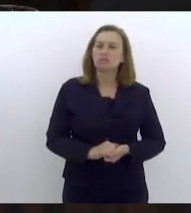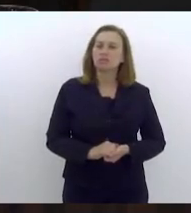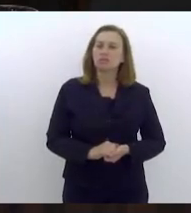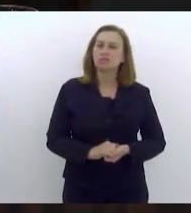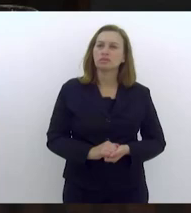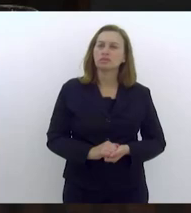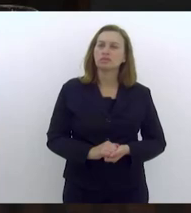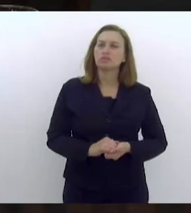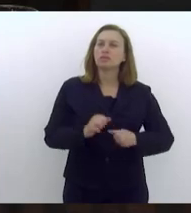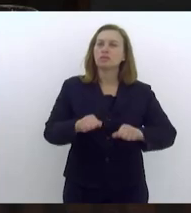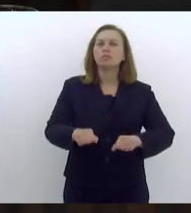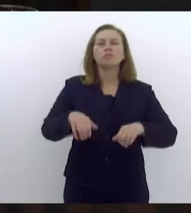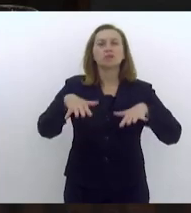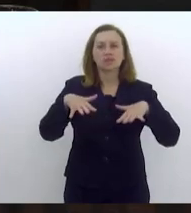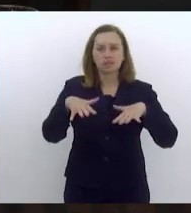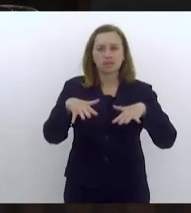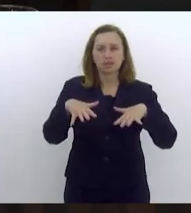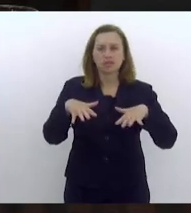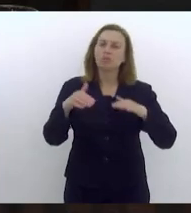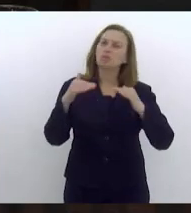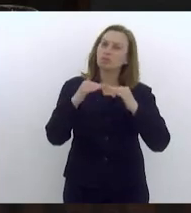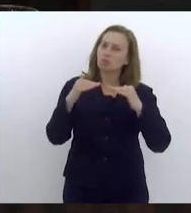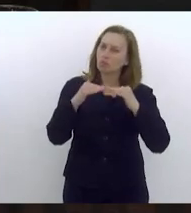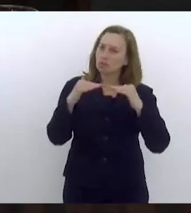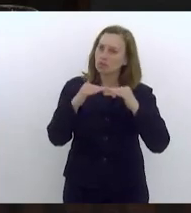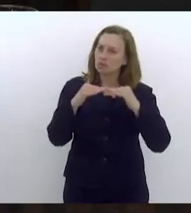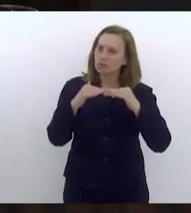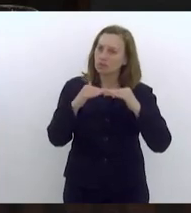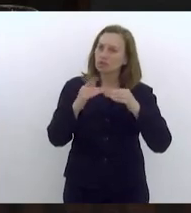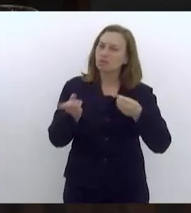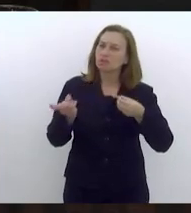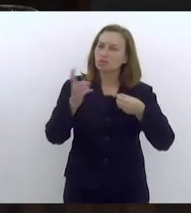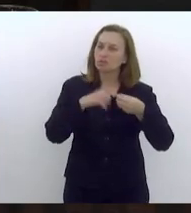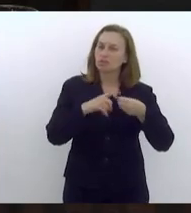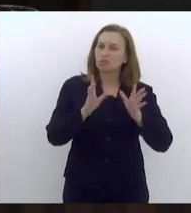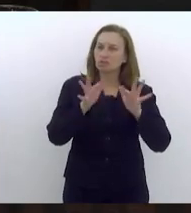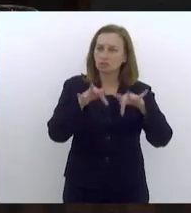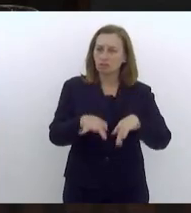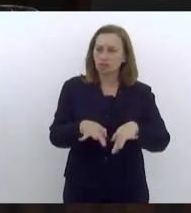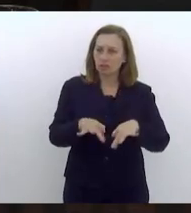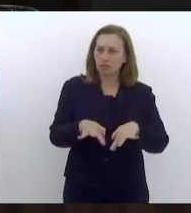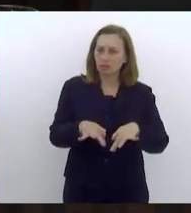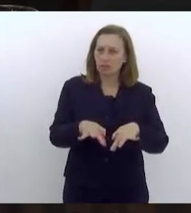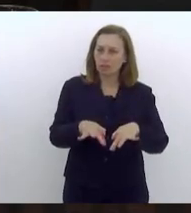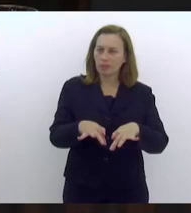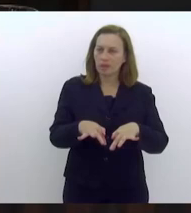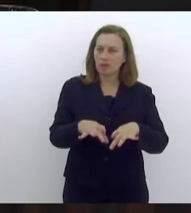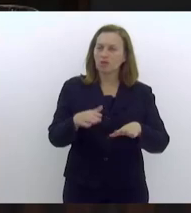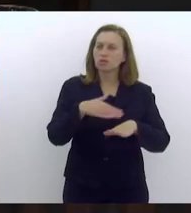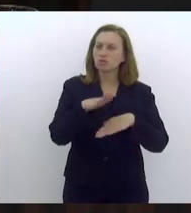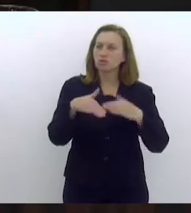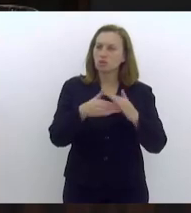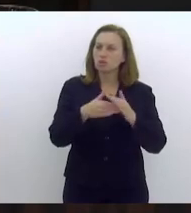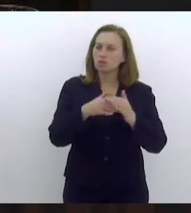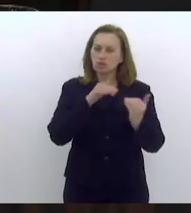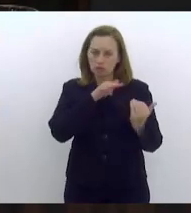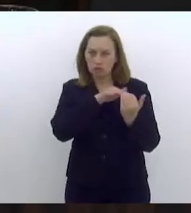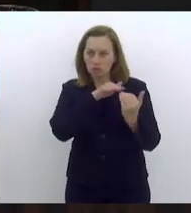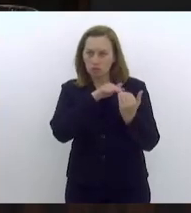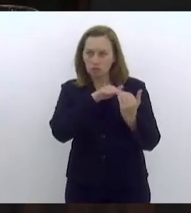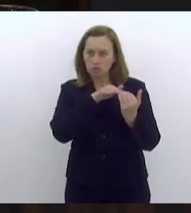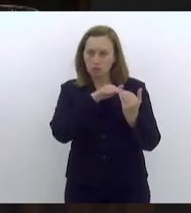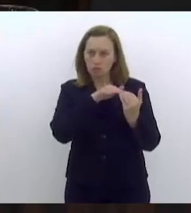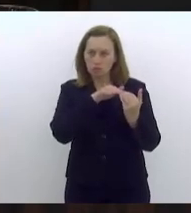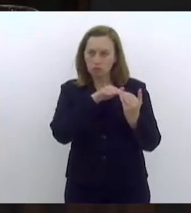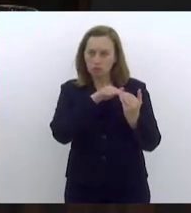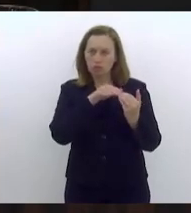se o plenário assim concordar, a gente retorna ao final. Todos estão de acordo, porque vai se tentar